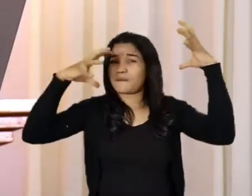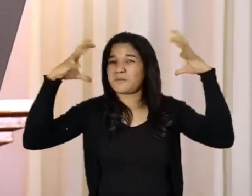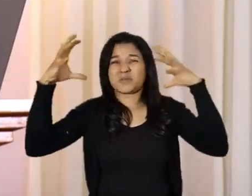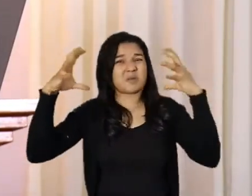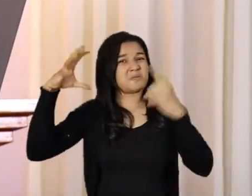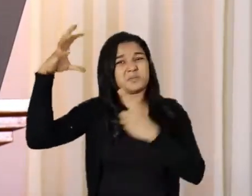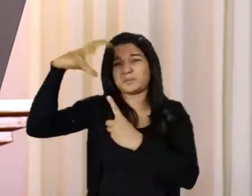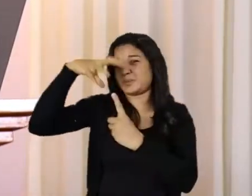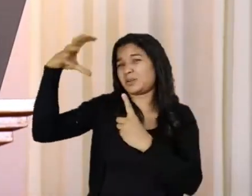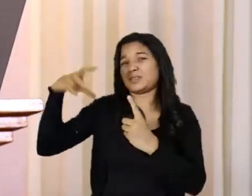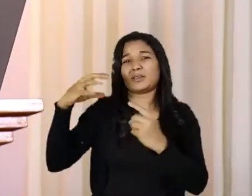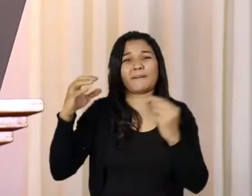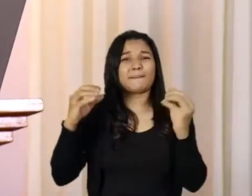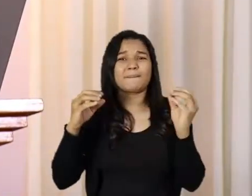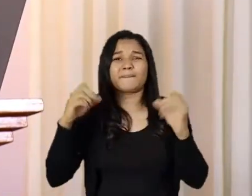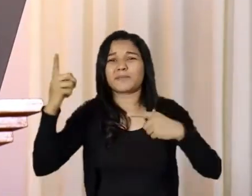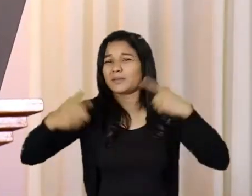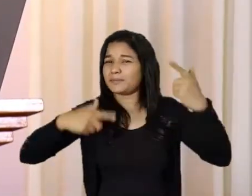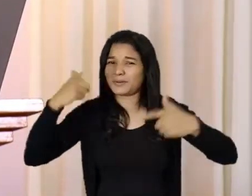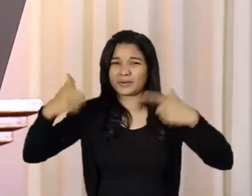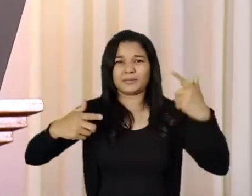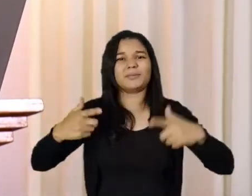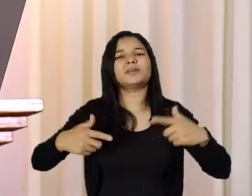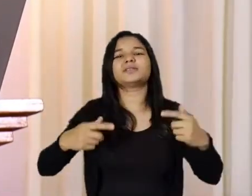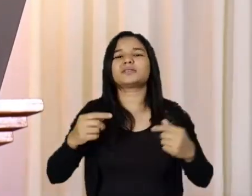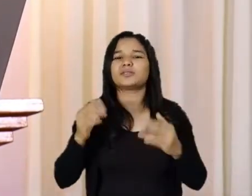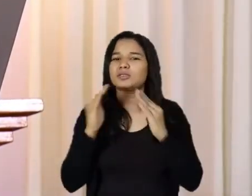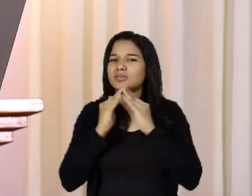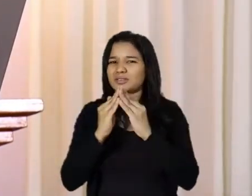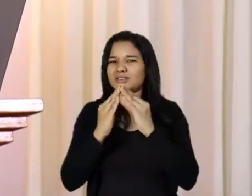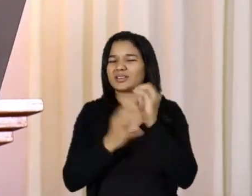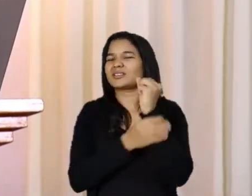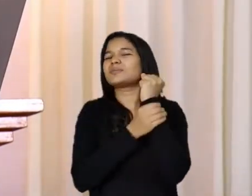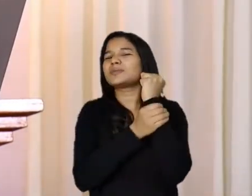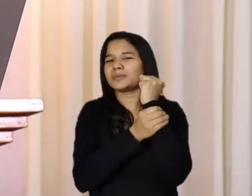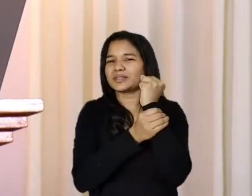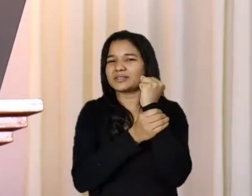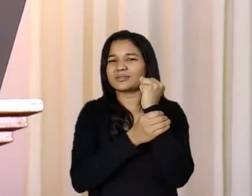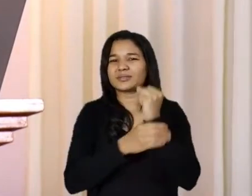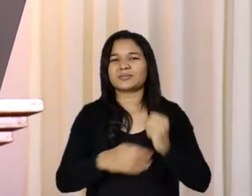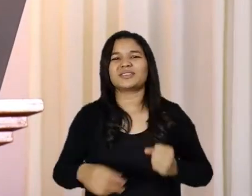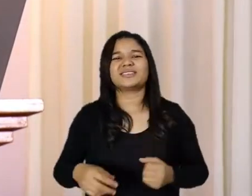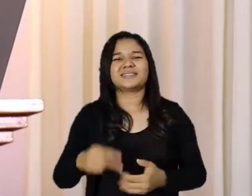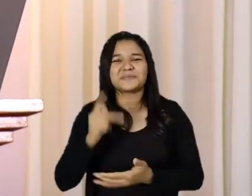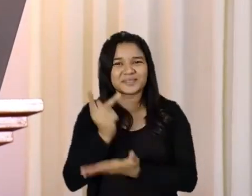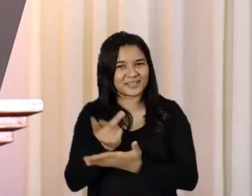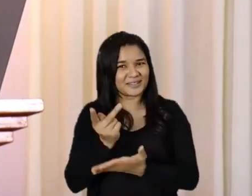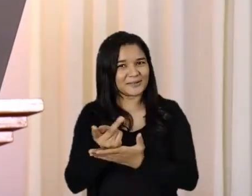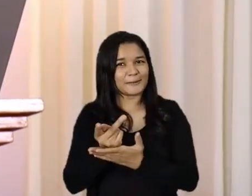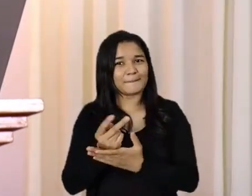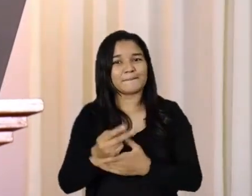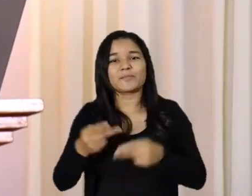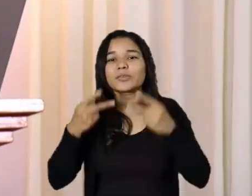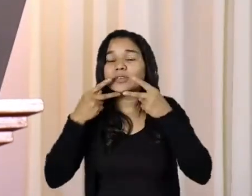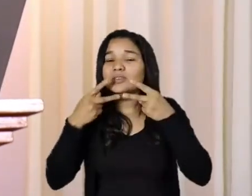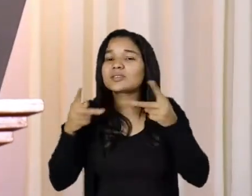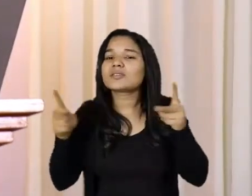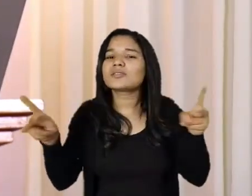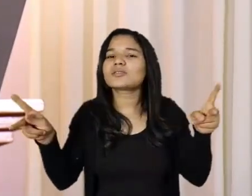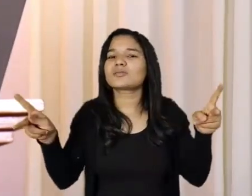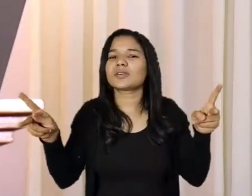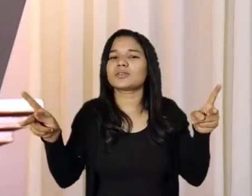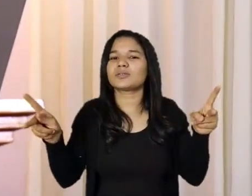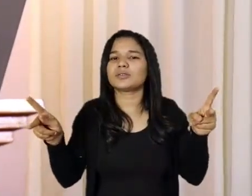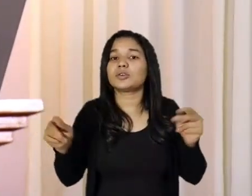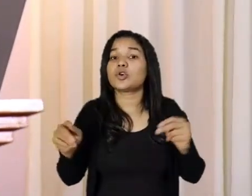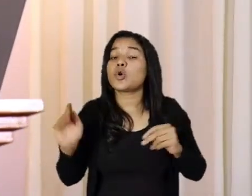lar, ele permaneça firme. O que Jesus disse ao final do Sermão da Montanha? Todos aqueles que escutam estas minhas palavras